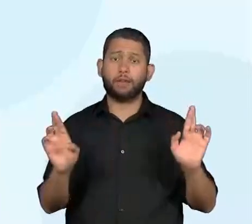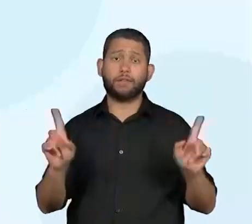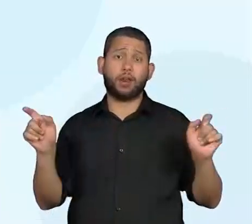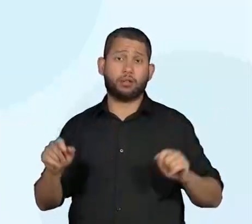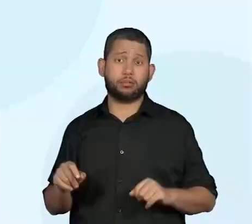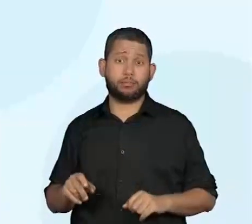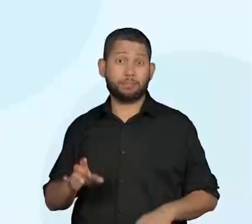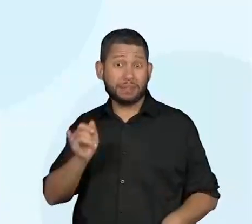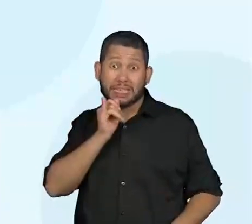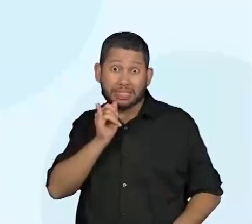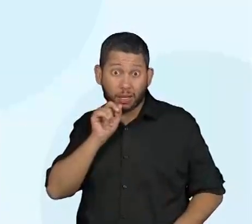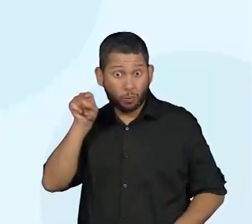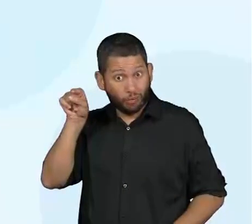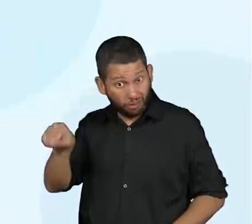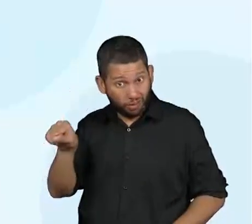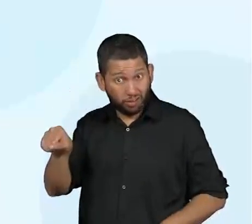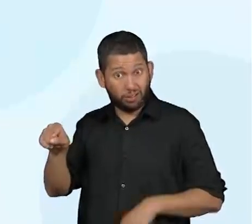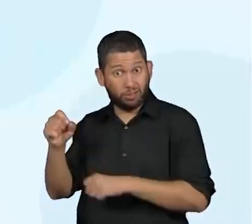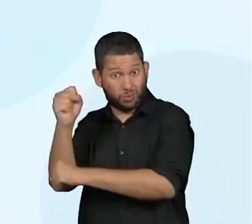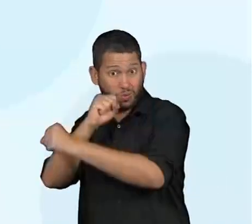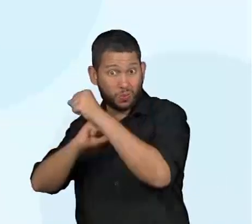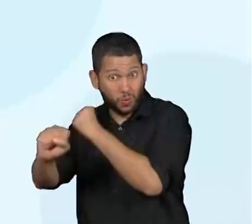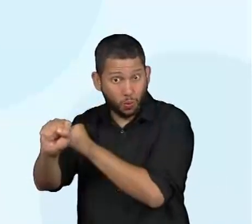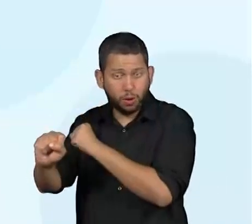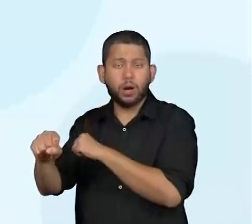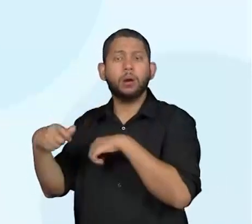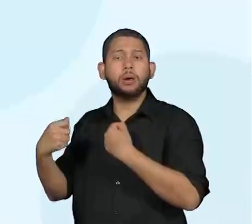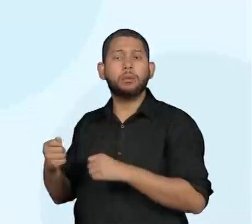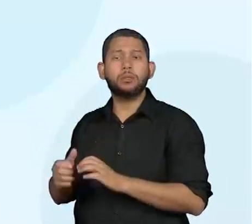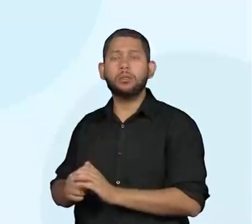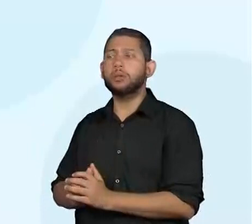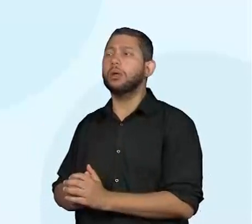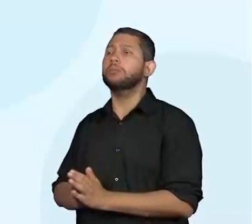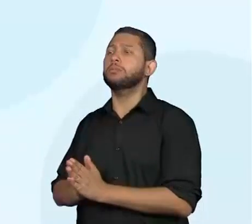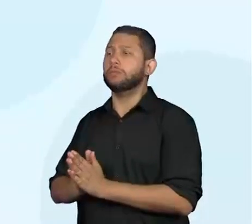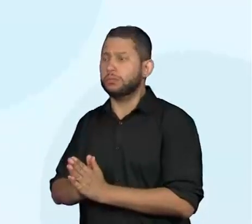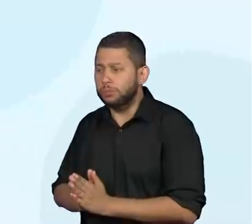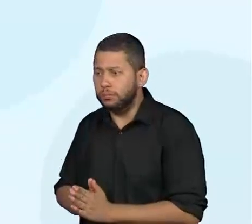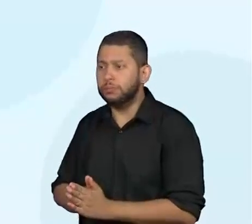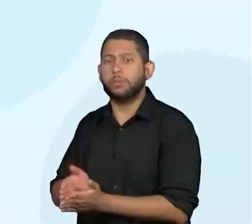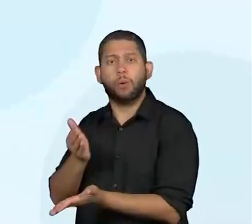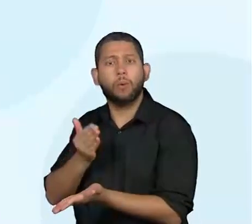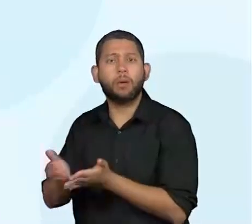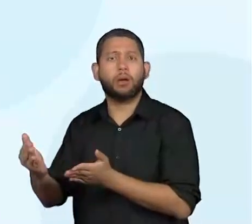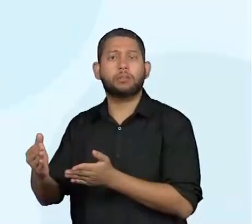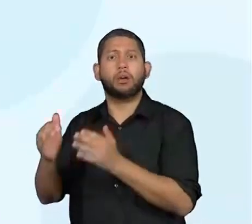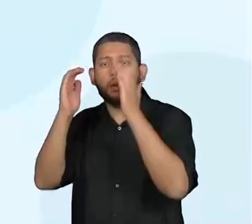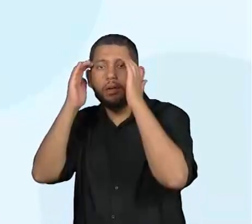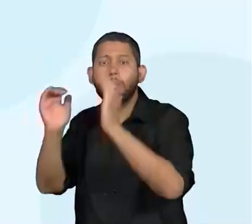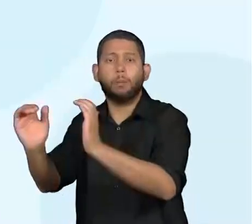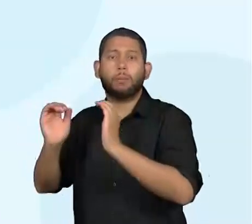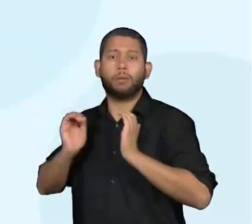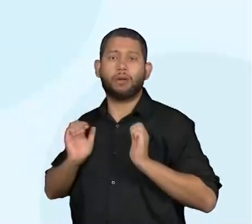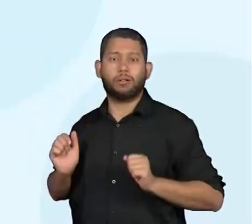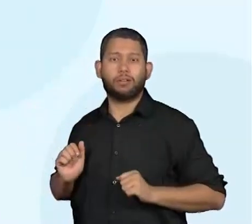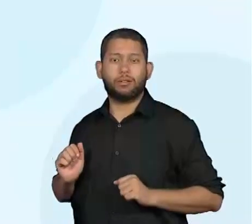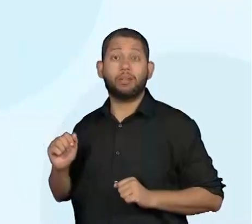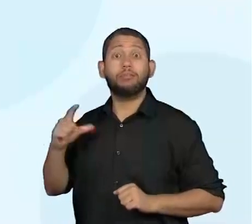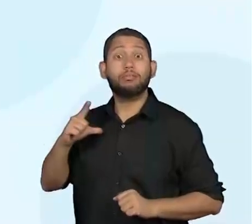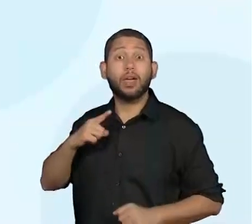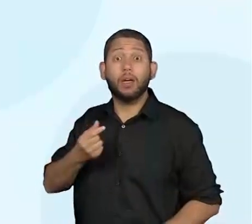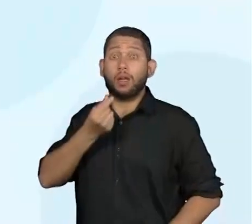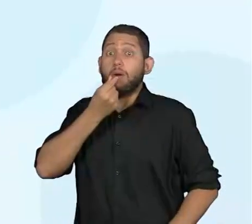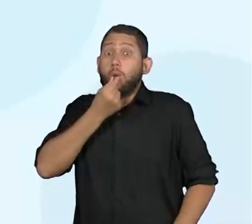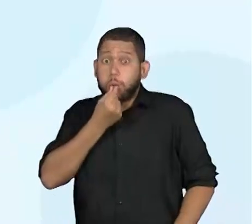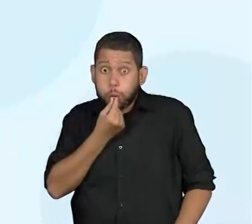regras, respeito pelo colega, pelo professor, pelo treinador, pelo espaço de treino. Já as brigas, elas